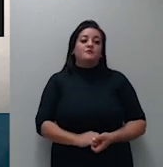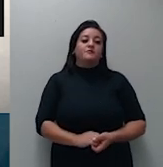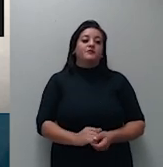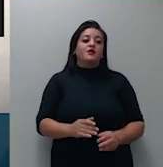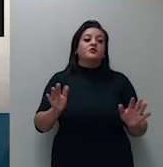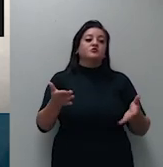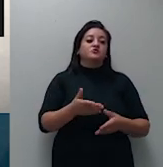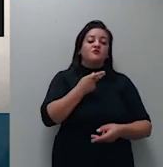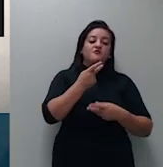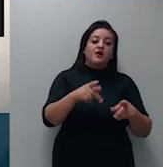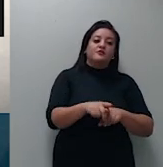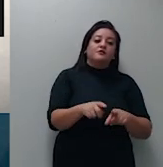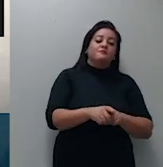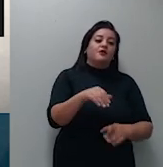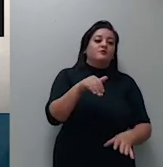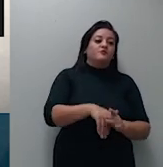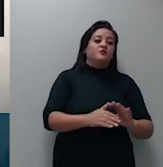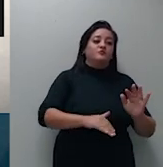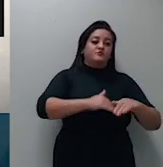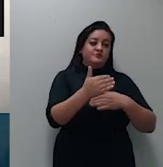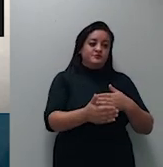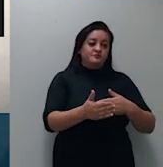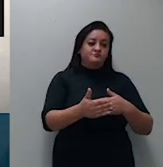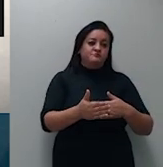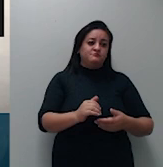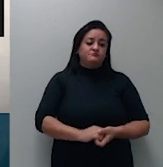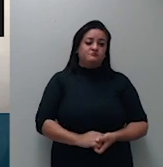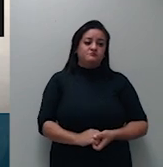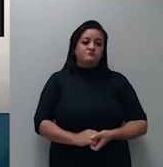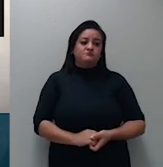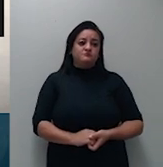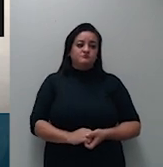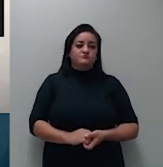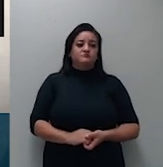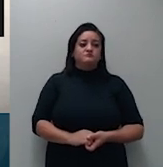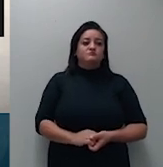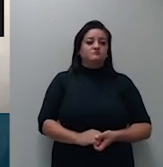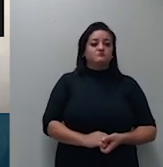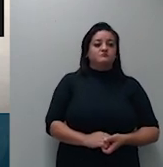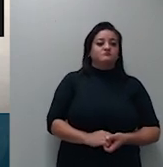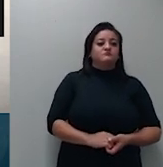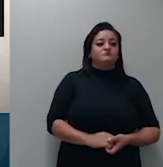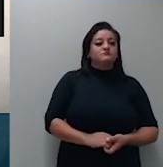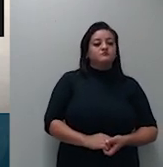5956 silêncio já adianta também o pedido de vista